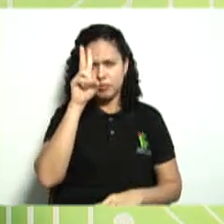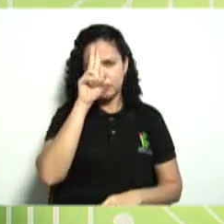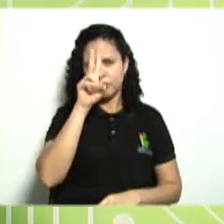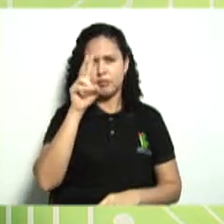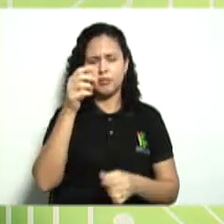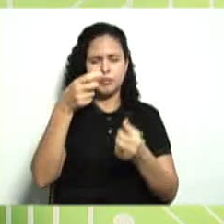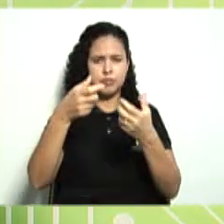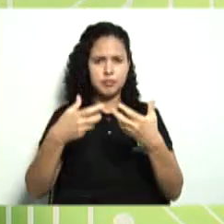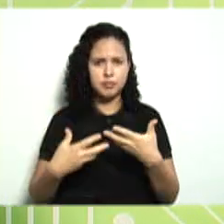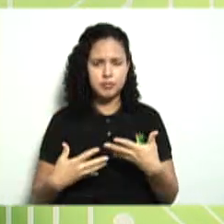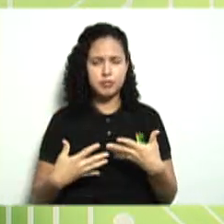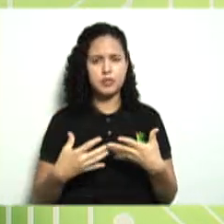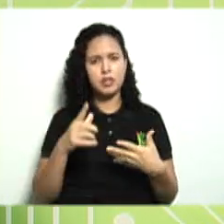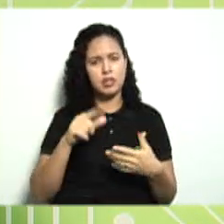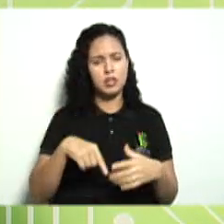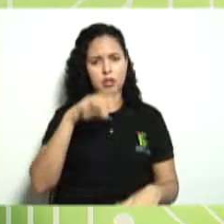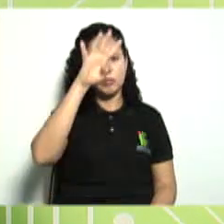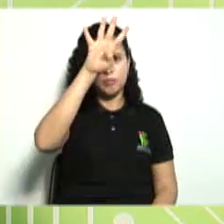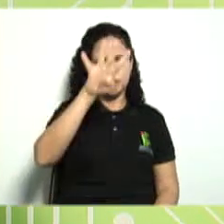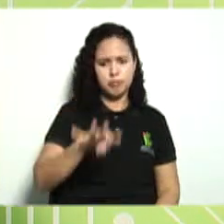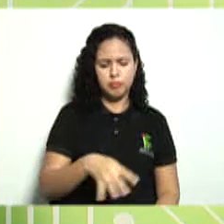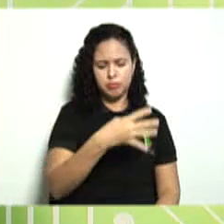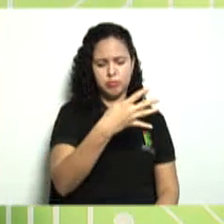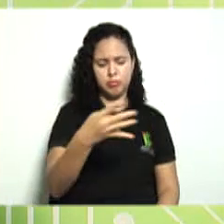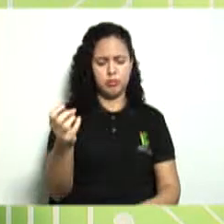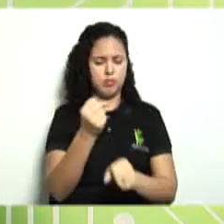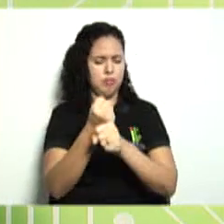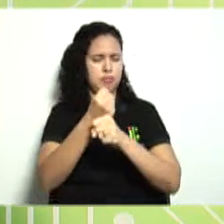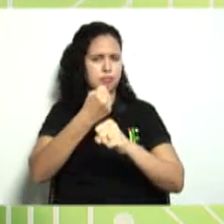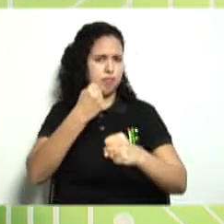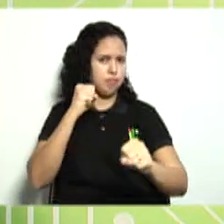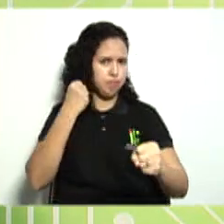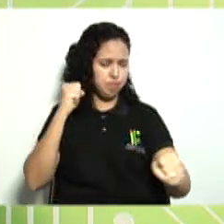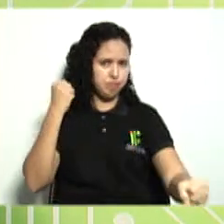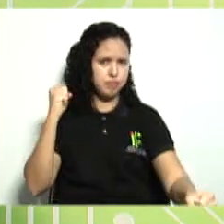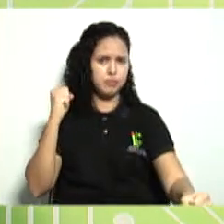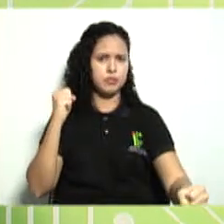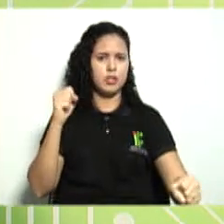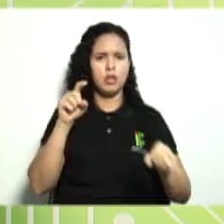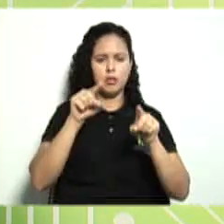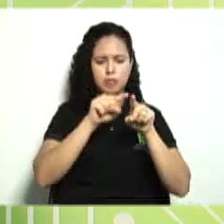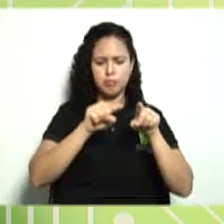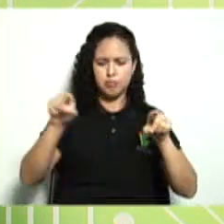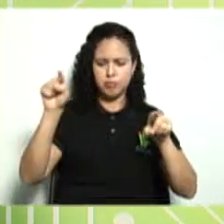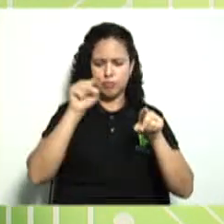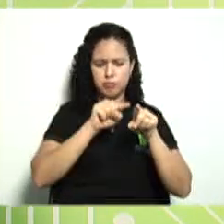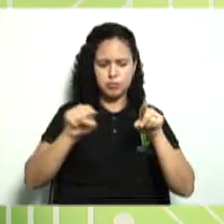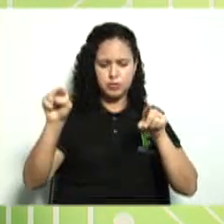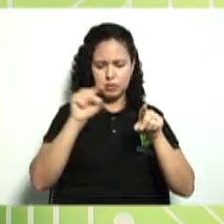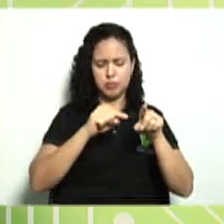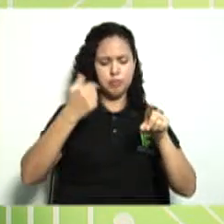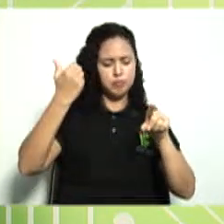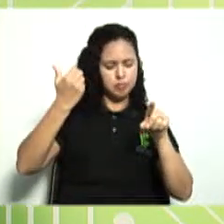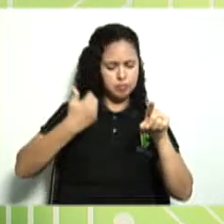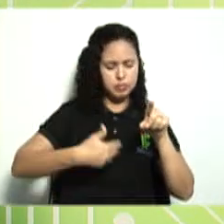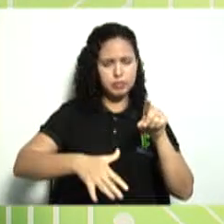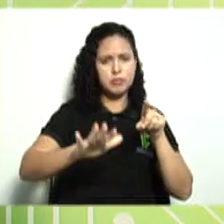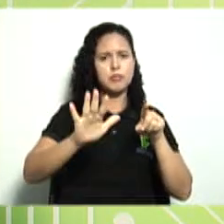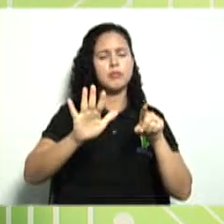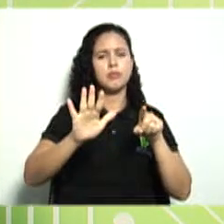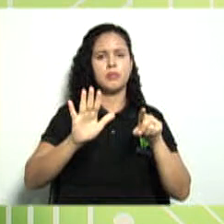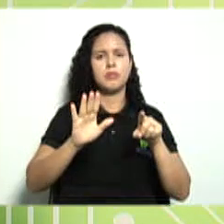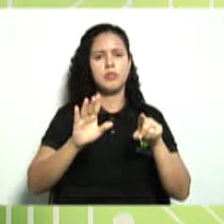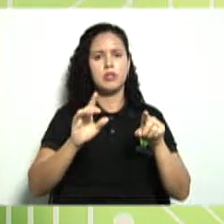que ele é uma tabela gigante, onde você encontra linhas e colunas. E a intersecção de uma linha